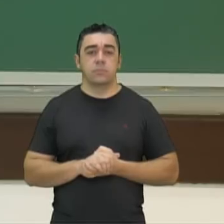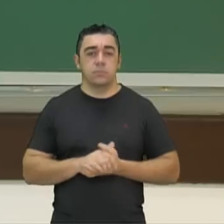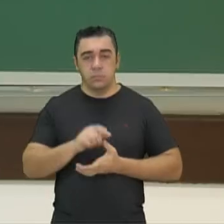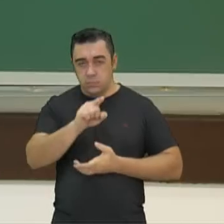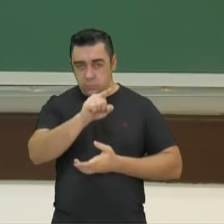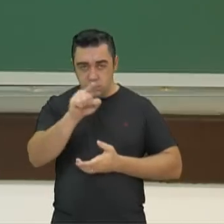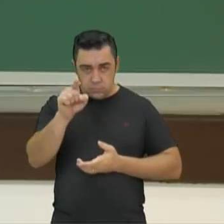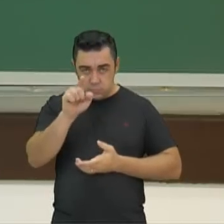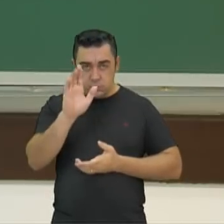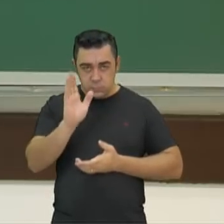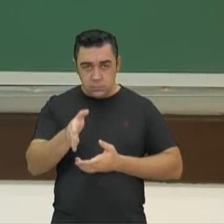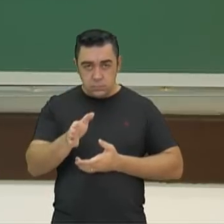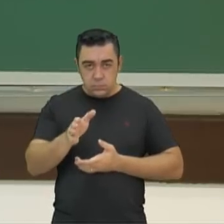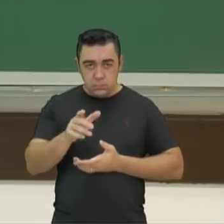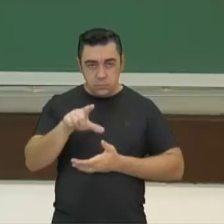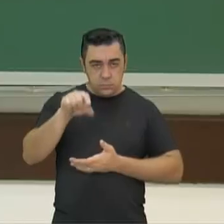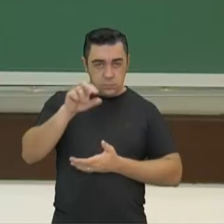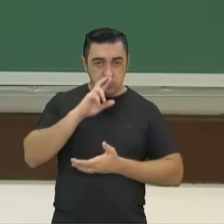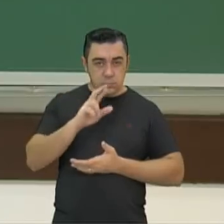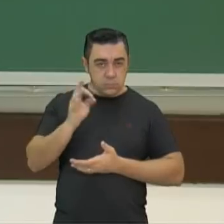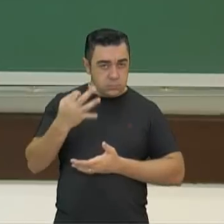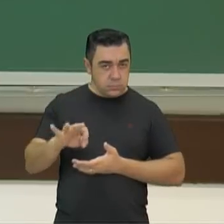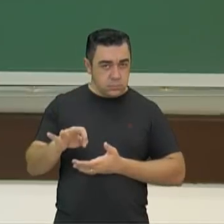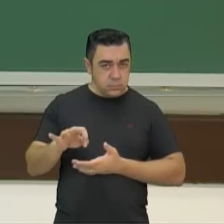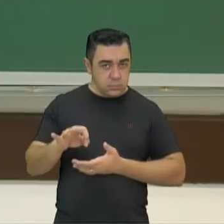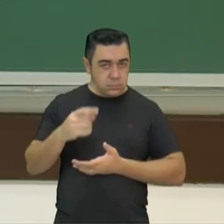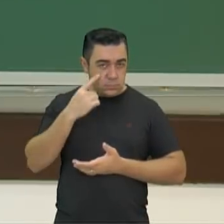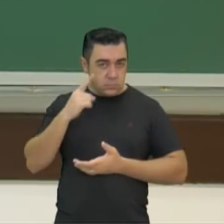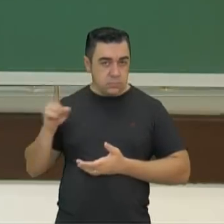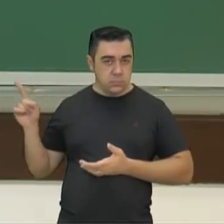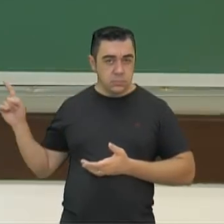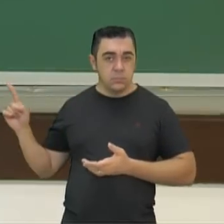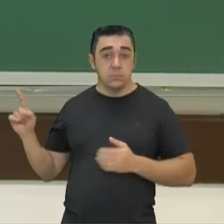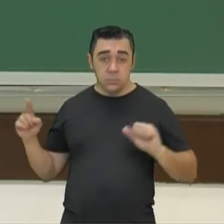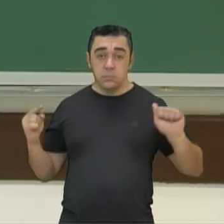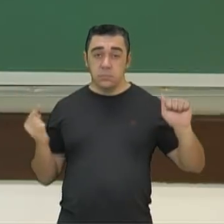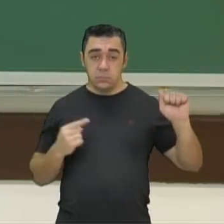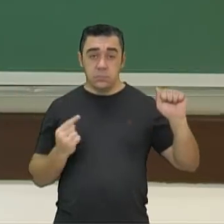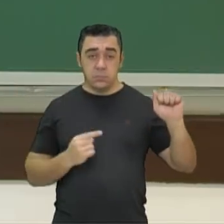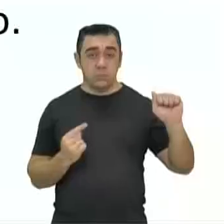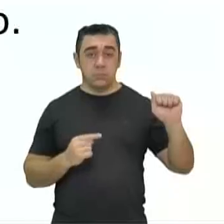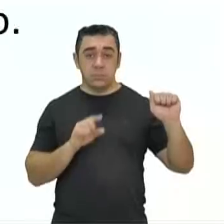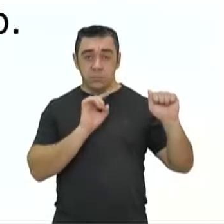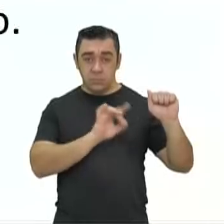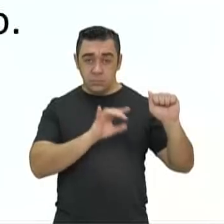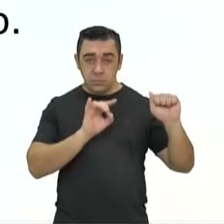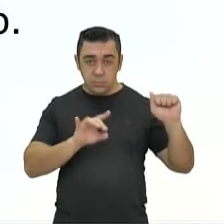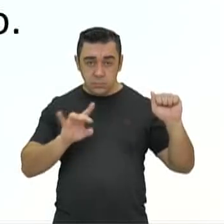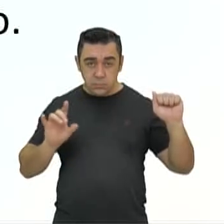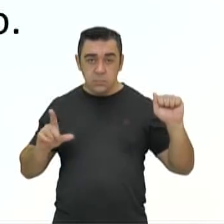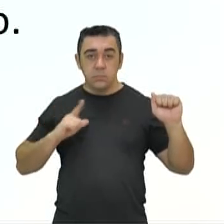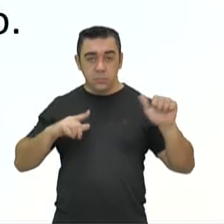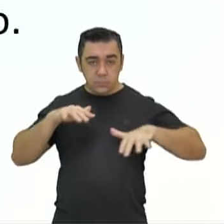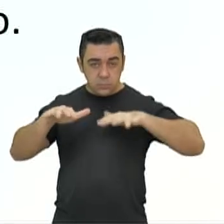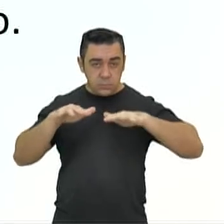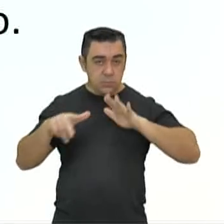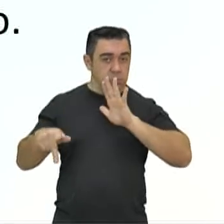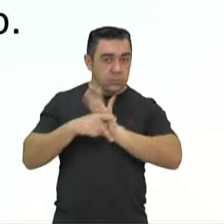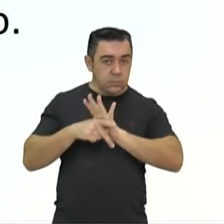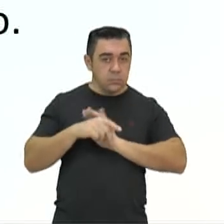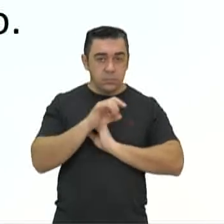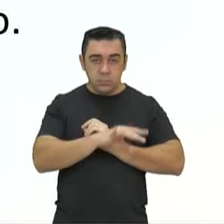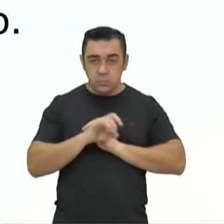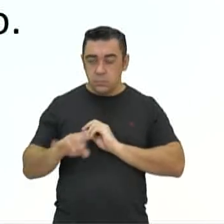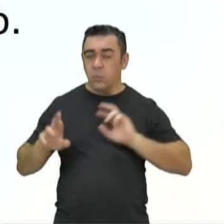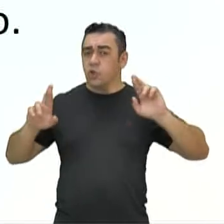que vocês assinalaram na resposta correta? Vamos ver? Alternativa A. Cada peça tem seu próprio movimento. É